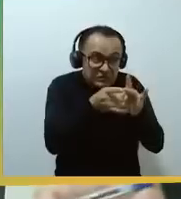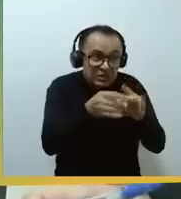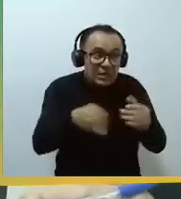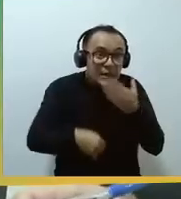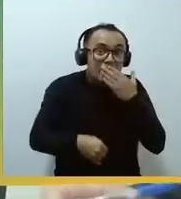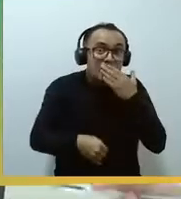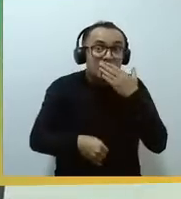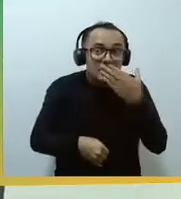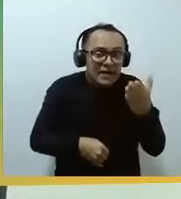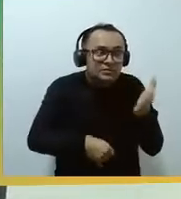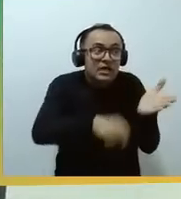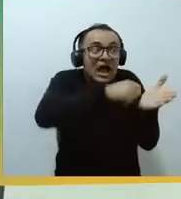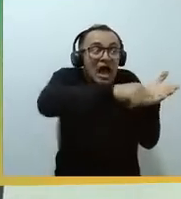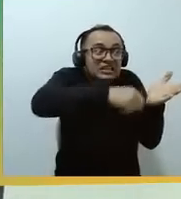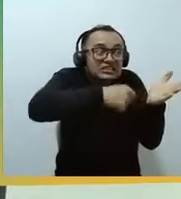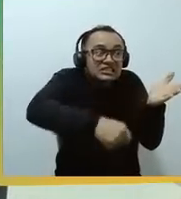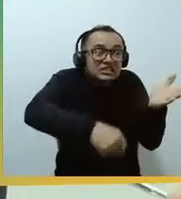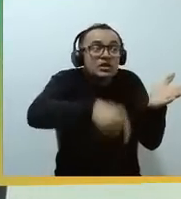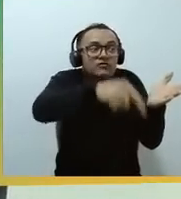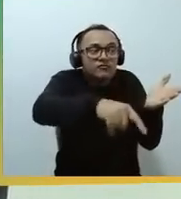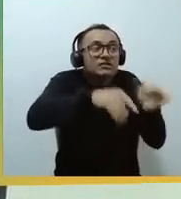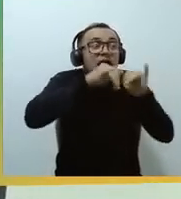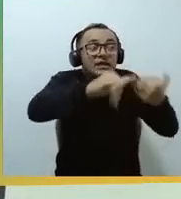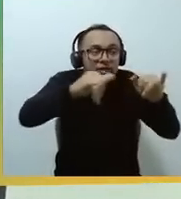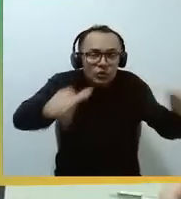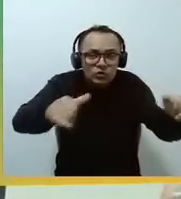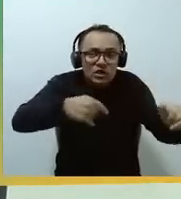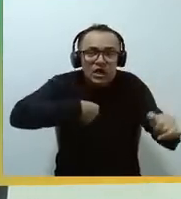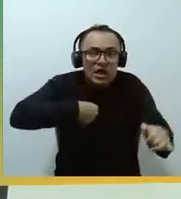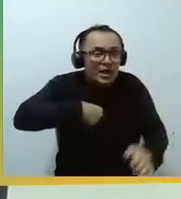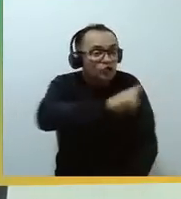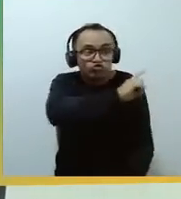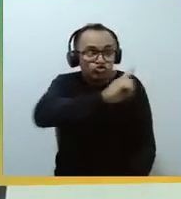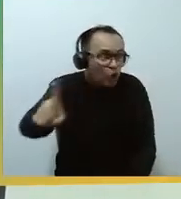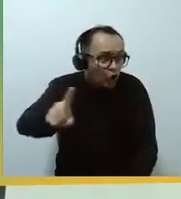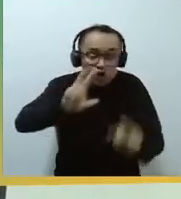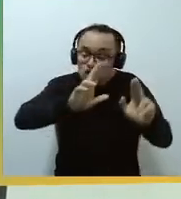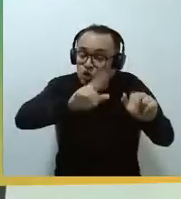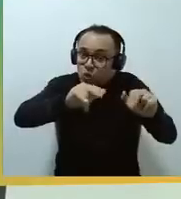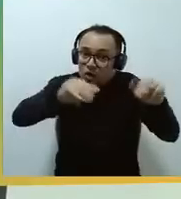assine esse documento e faça essa denúncia. Não sou, nunca fui, e é uma